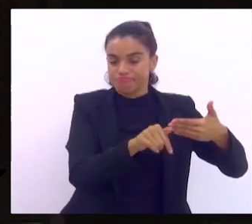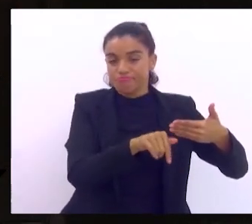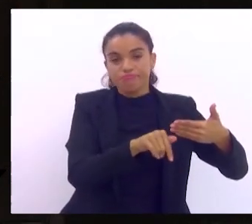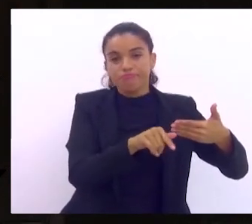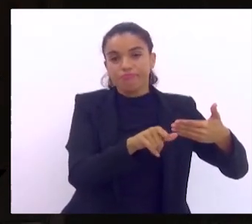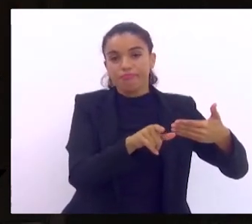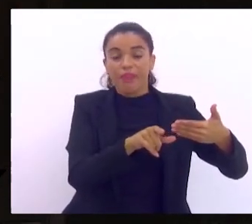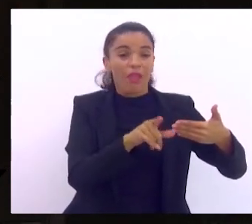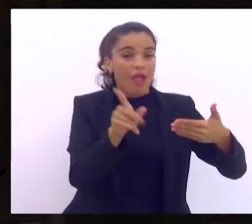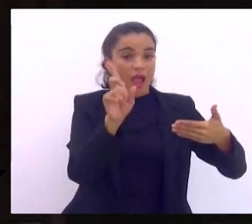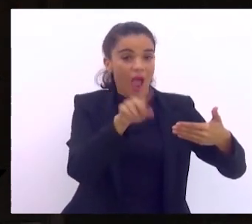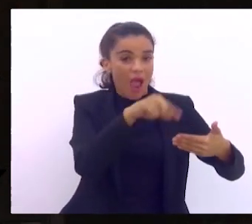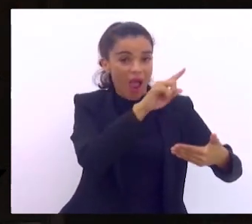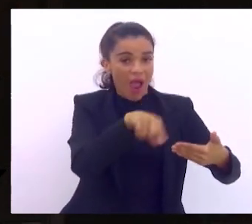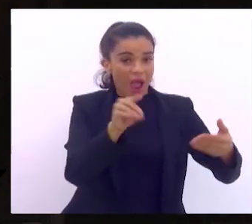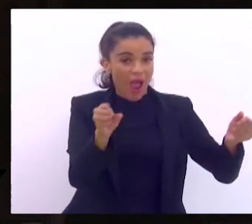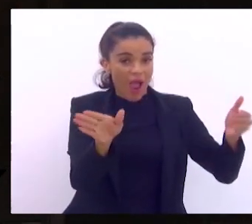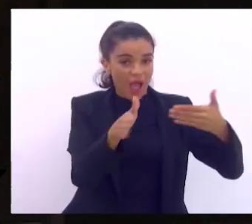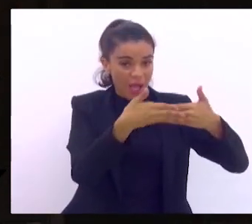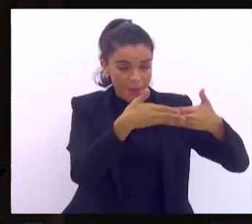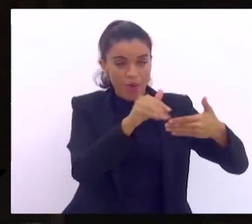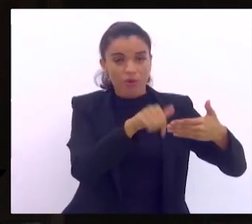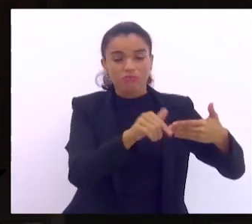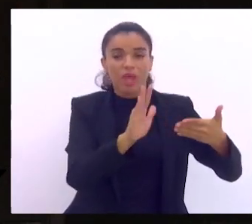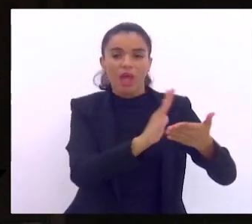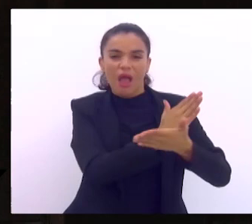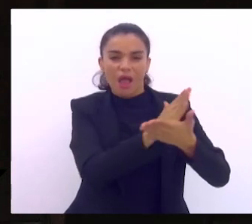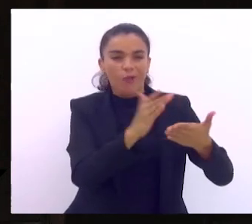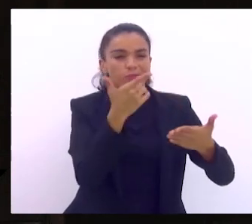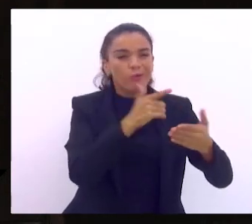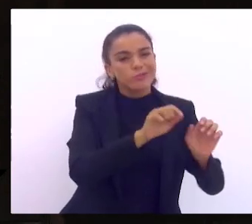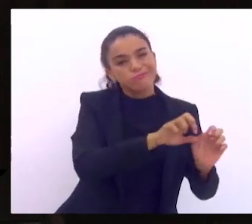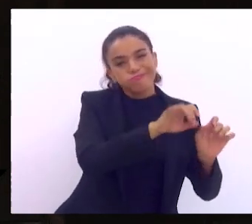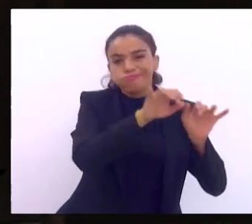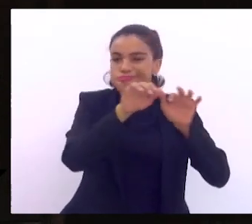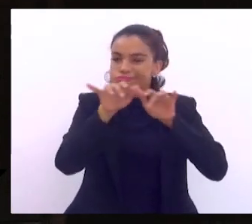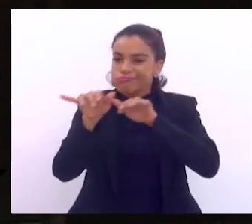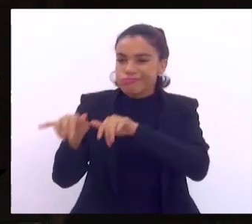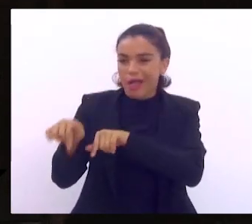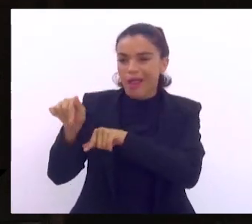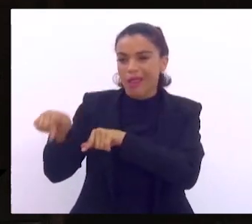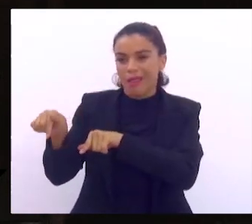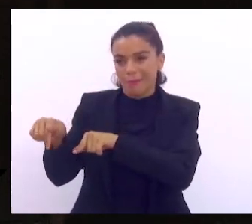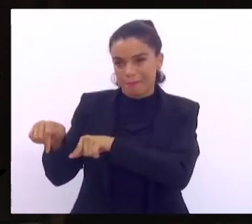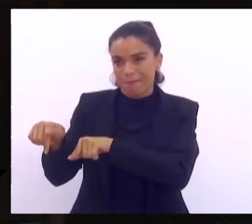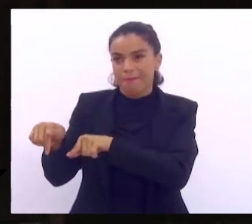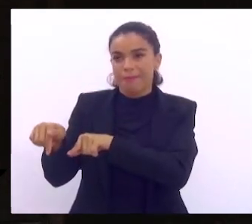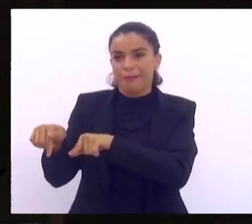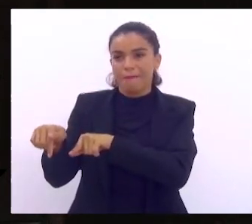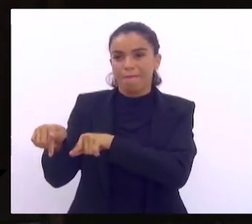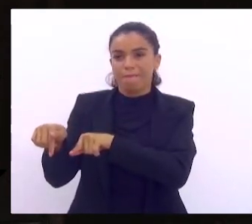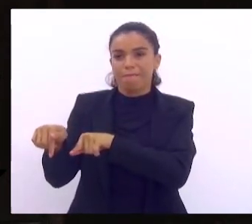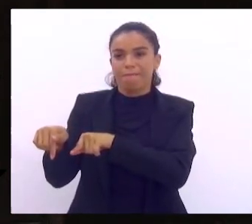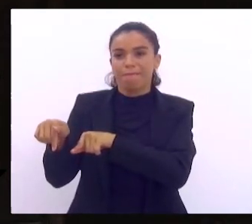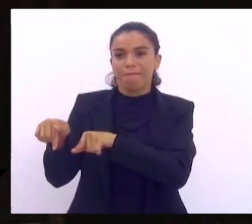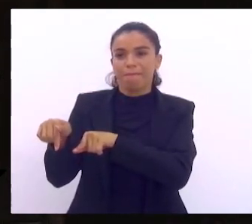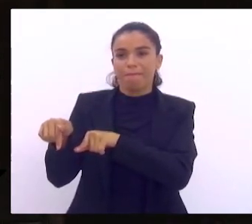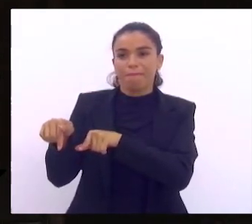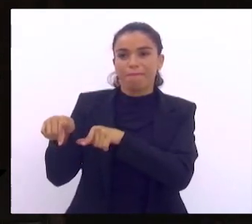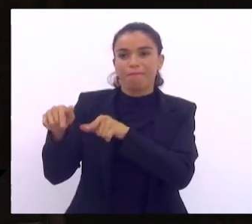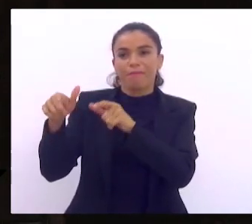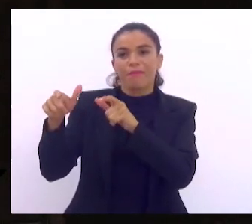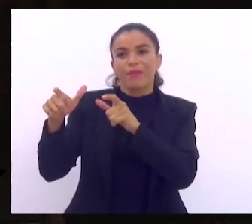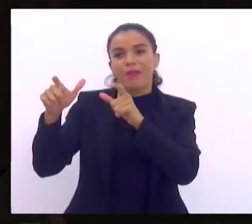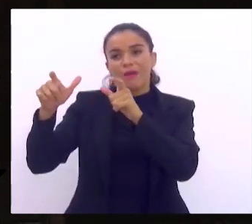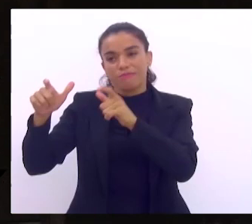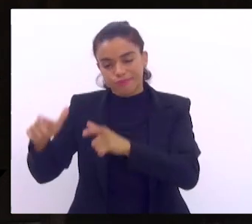Depois que esse núcleo acabou, até alguns conseguiram ir, cadê o Antônio Eusébio aqui que está comigo, conseguiram ir para a Comissão